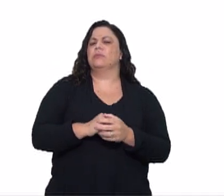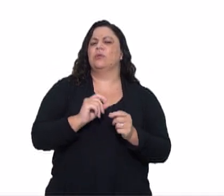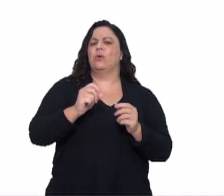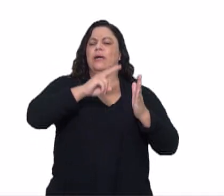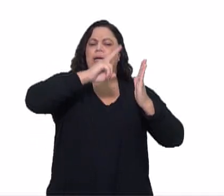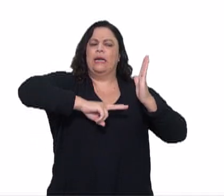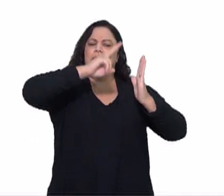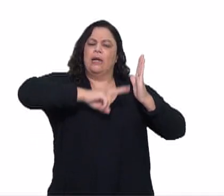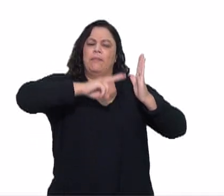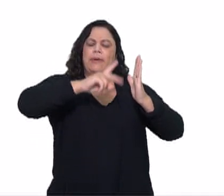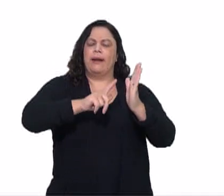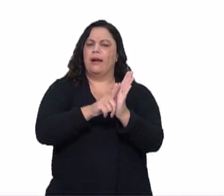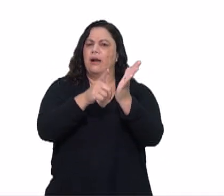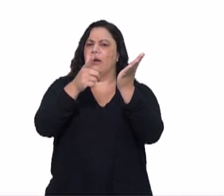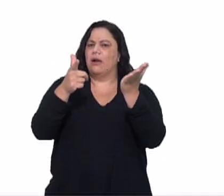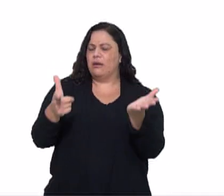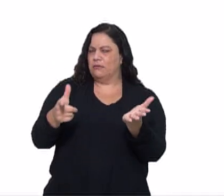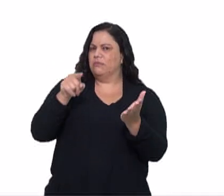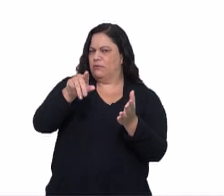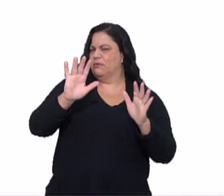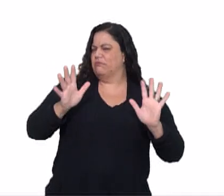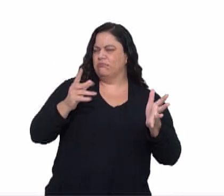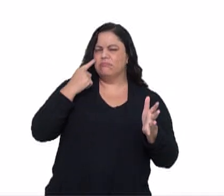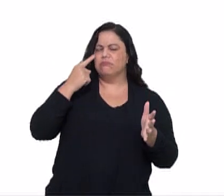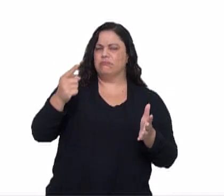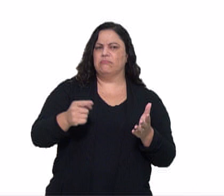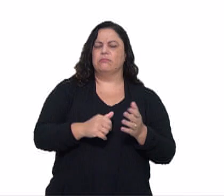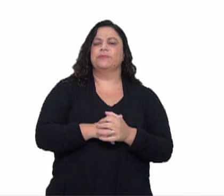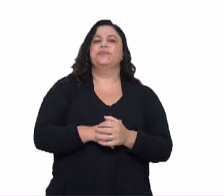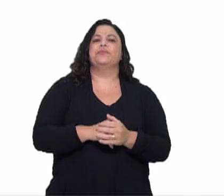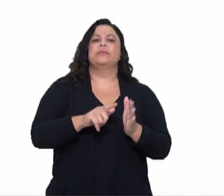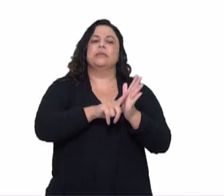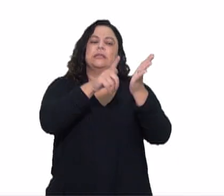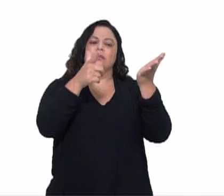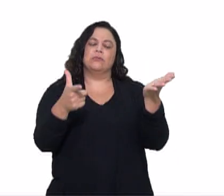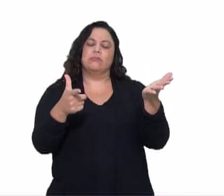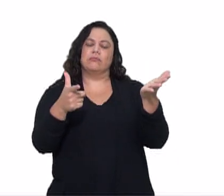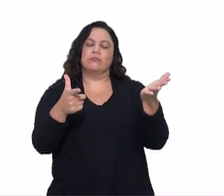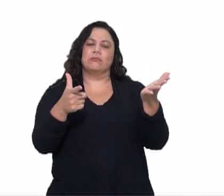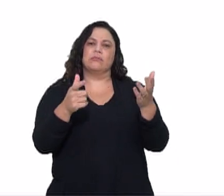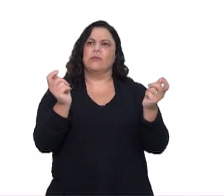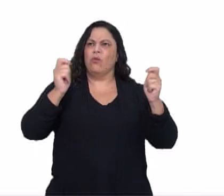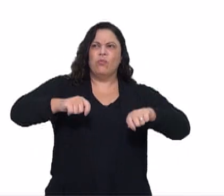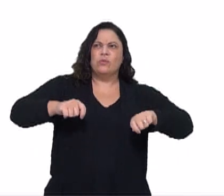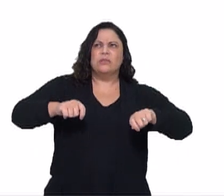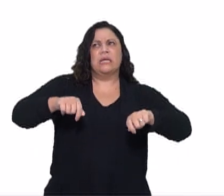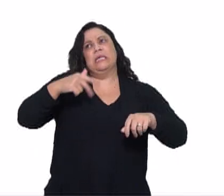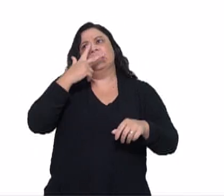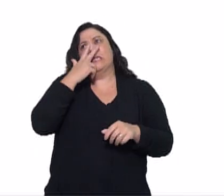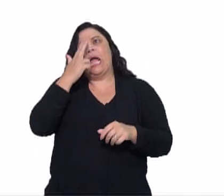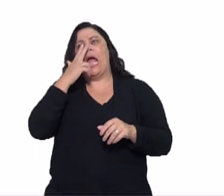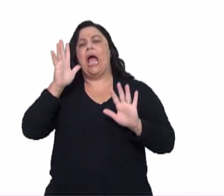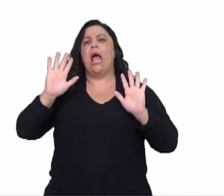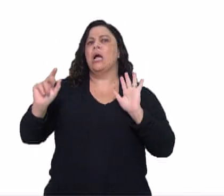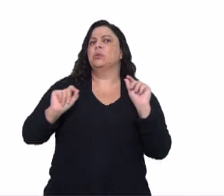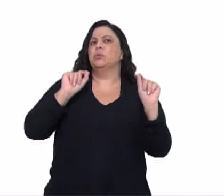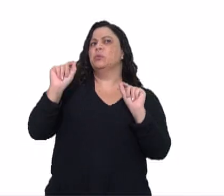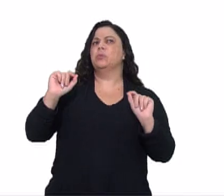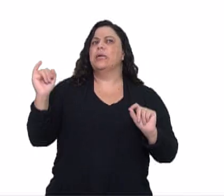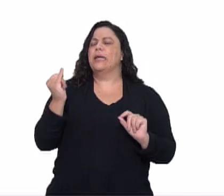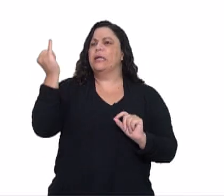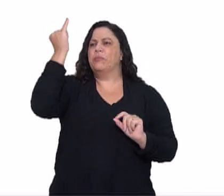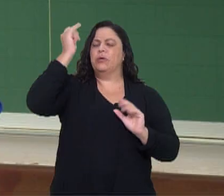eles impressos ou pela internet? E outra coisa, vocês acham que é importante